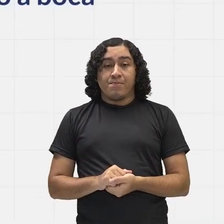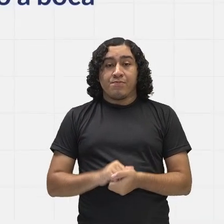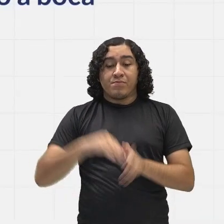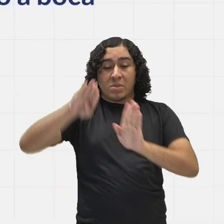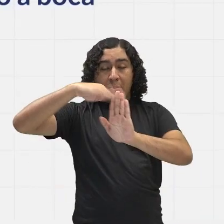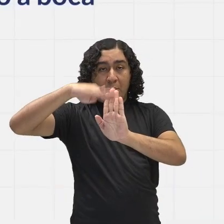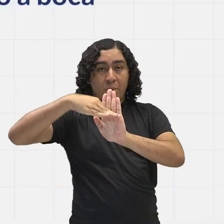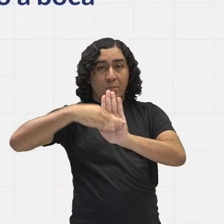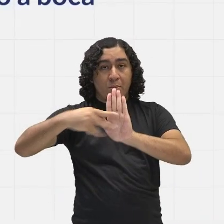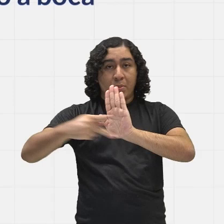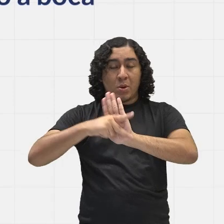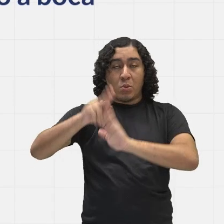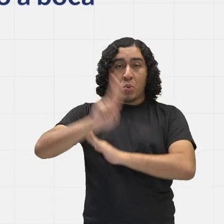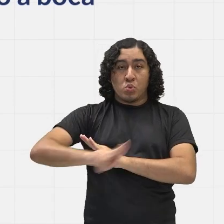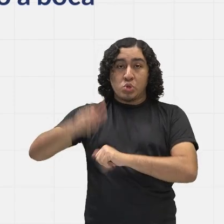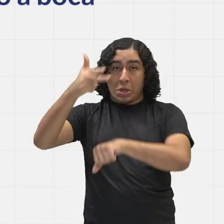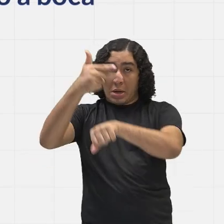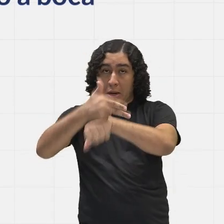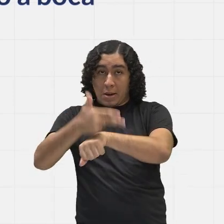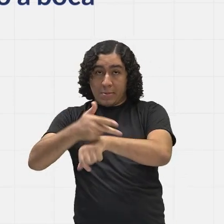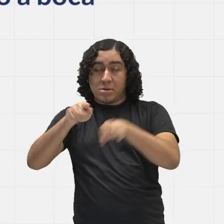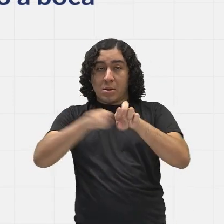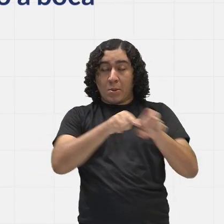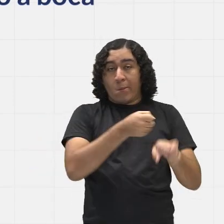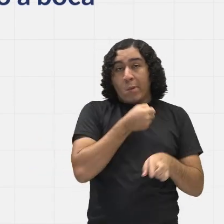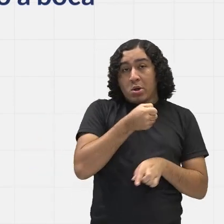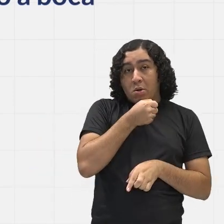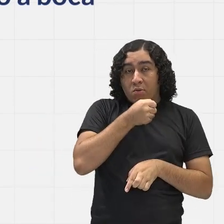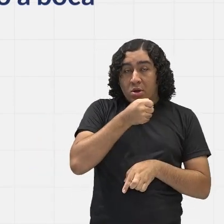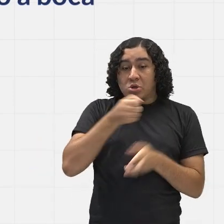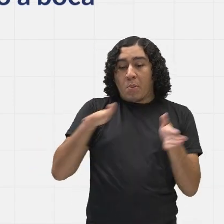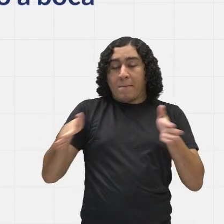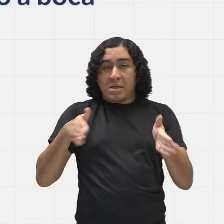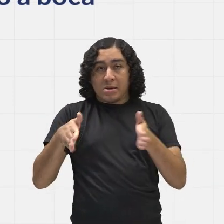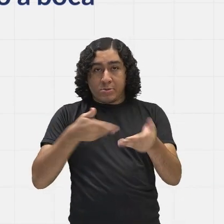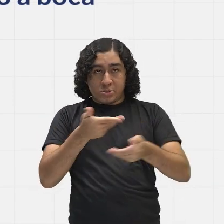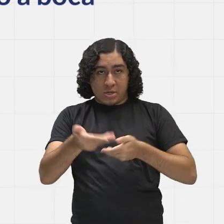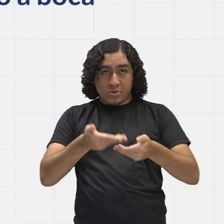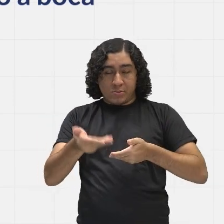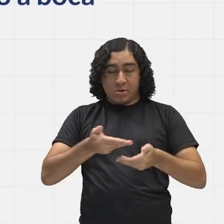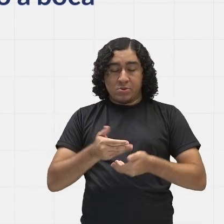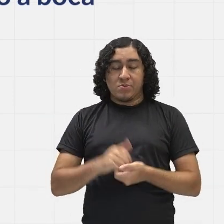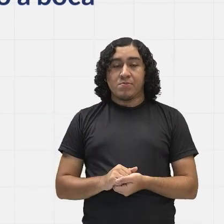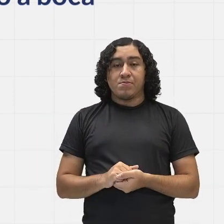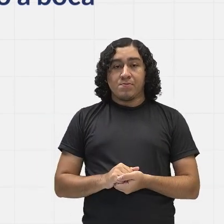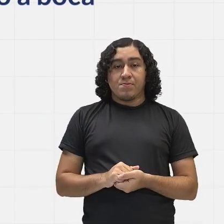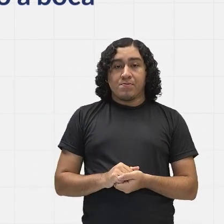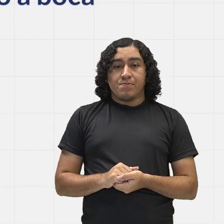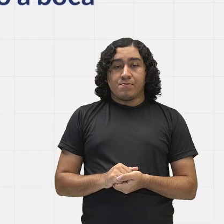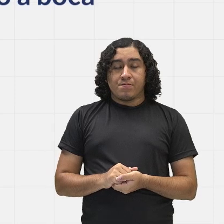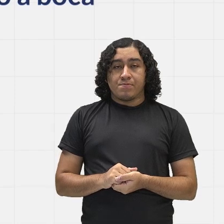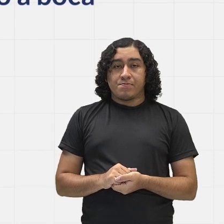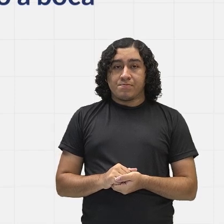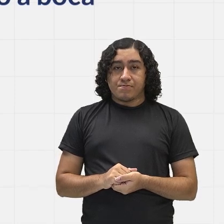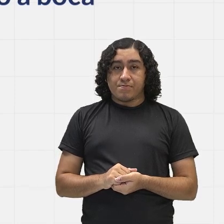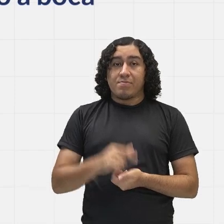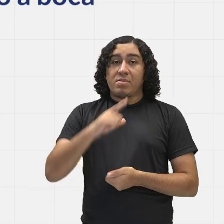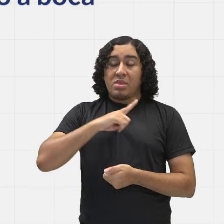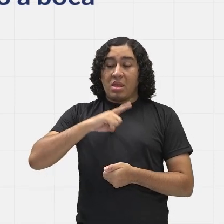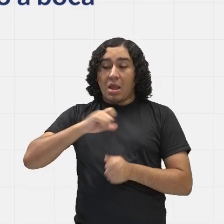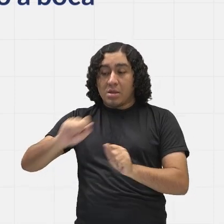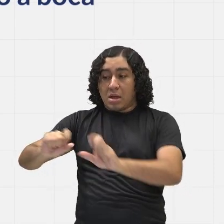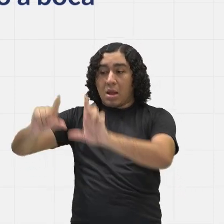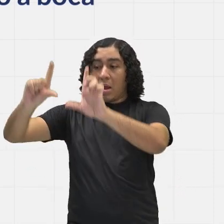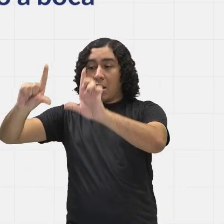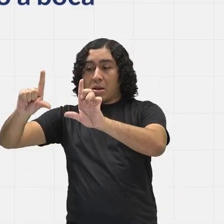da câmera e do microfone durante as interatividades. A gente fala de enquadramento, né, e recepção de